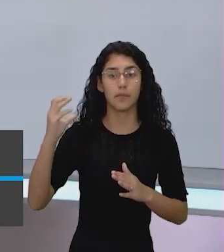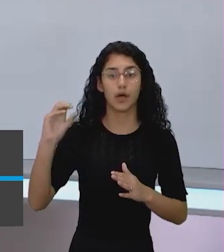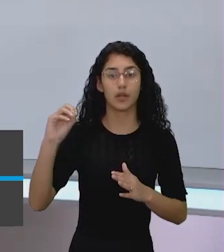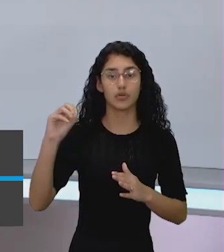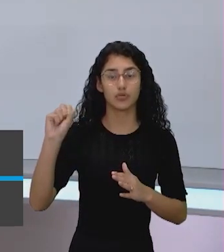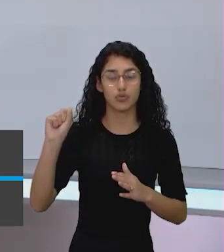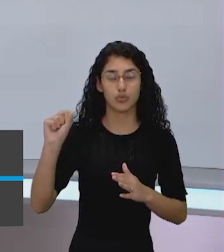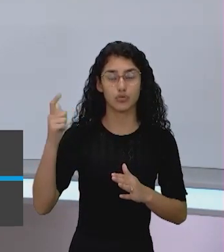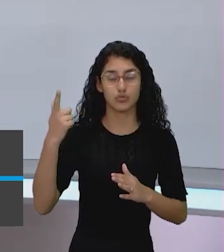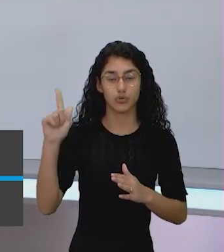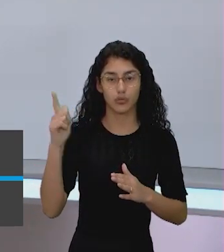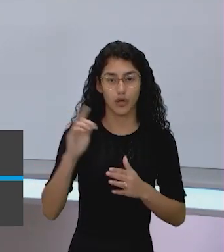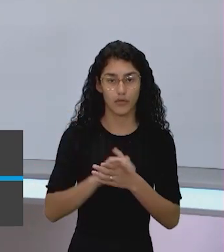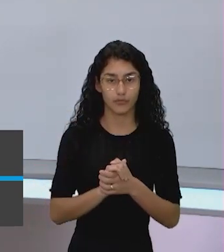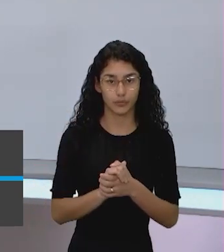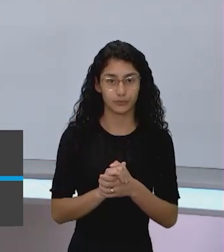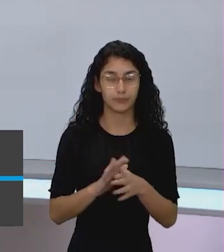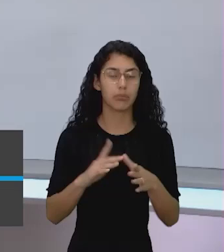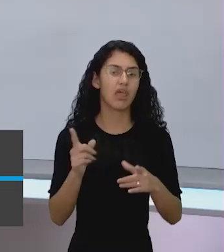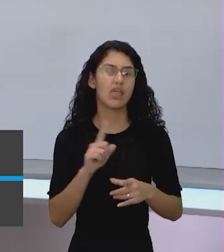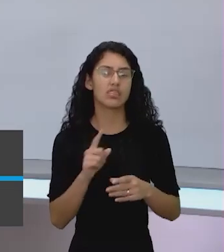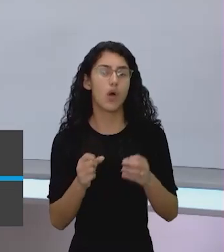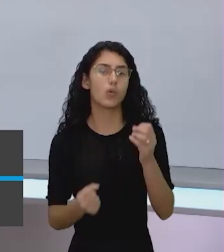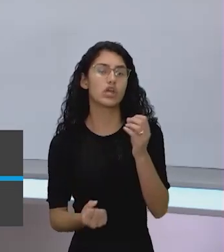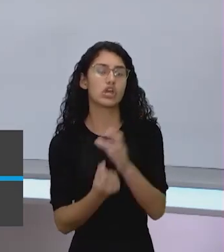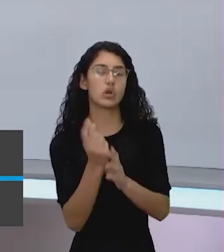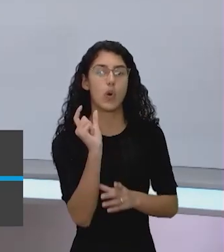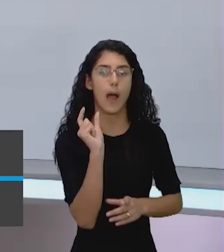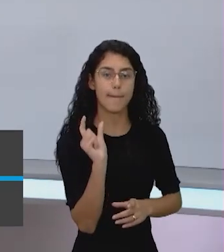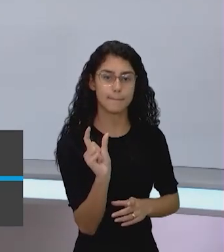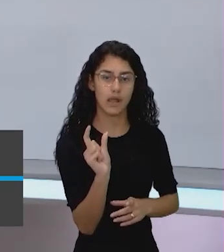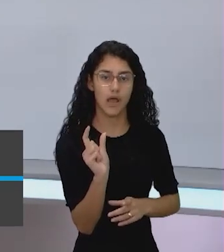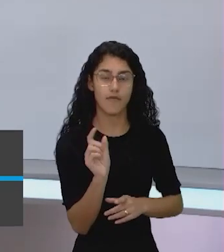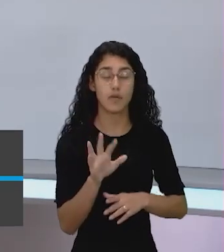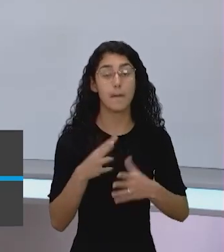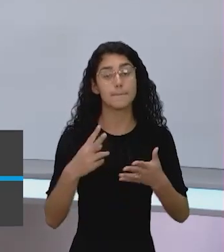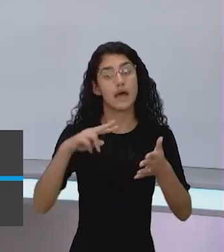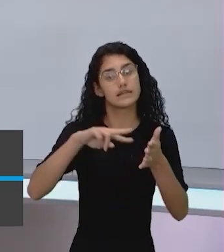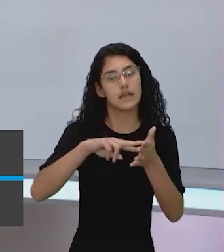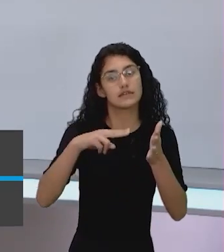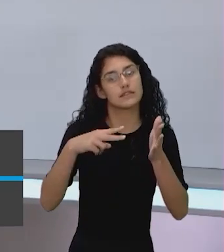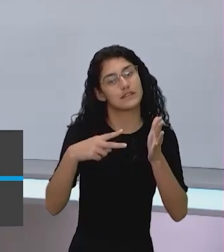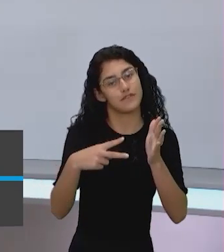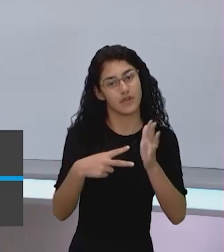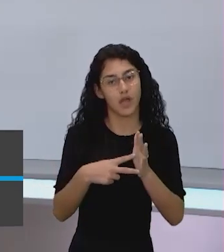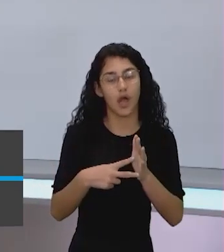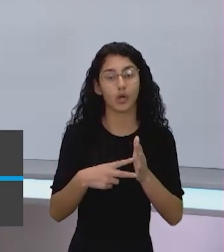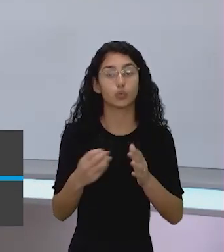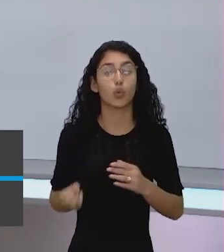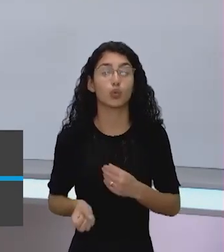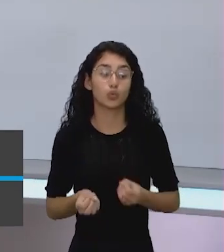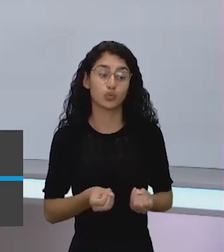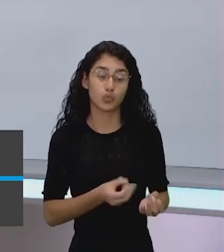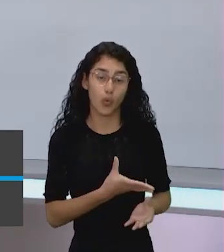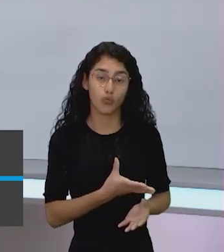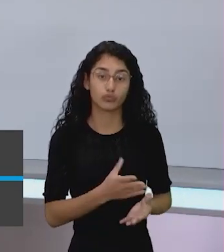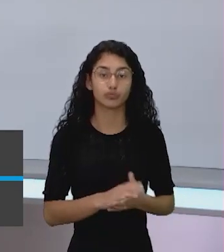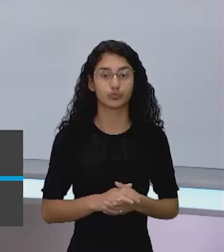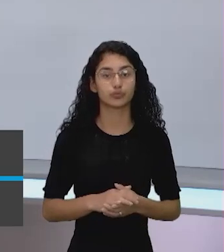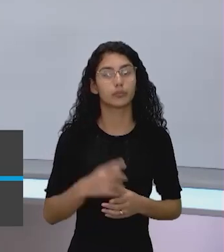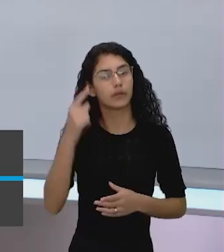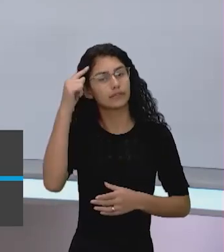Santos? Né? Não é que ele criou a palavra ou a ideia espaço, mas ele deu um sentido completamente novo para essa ideia